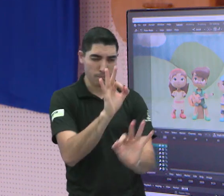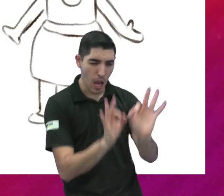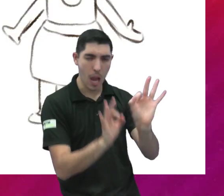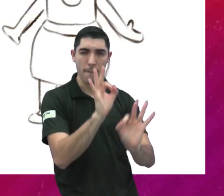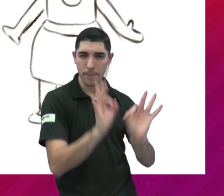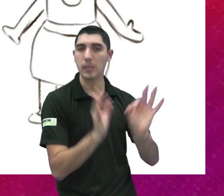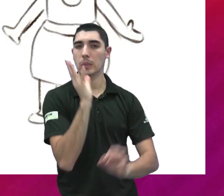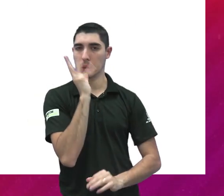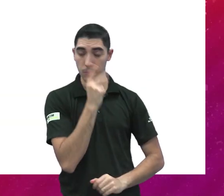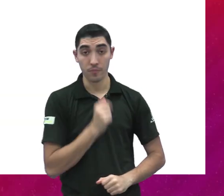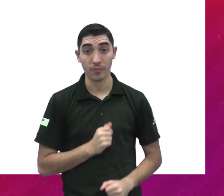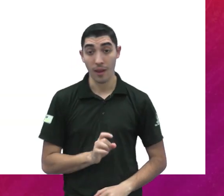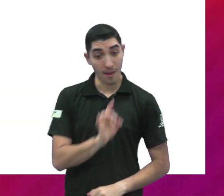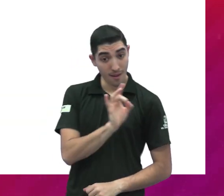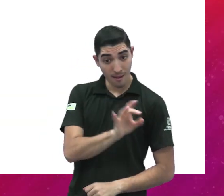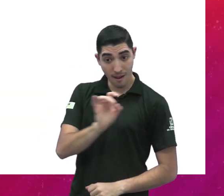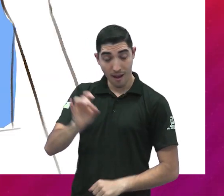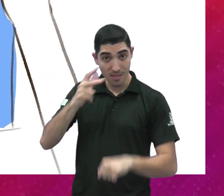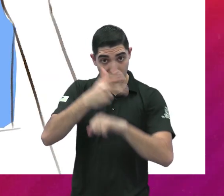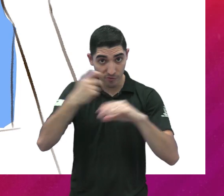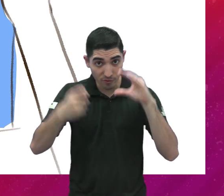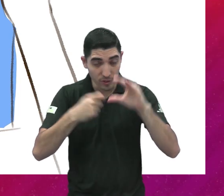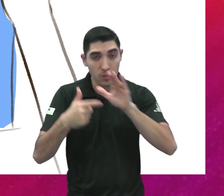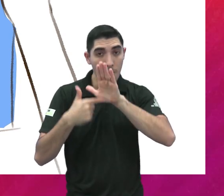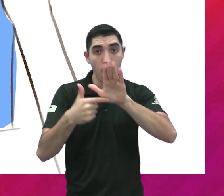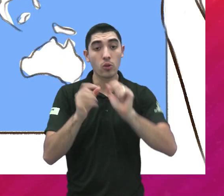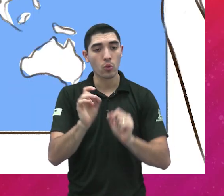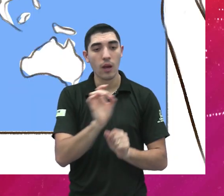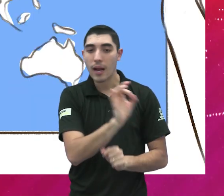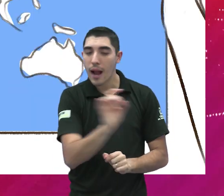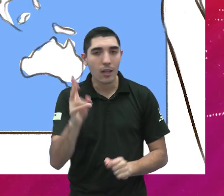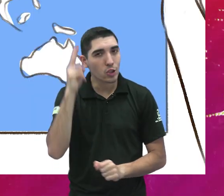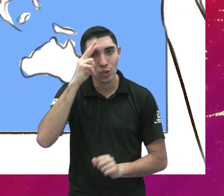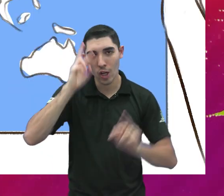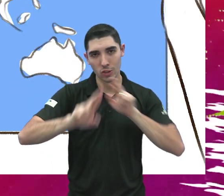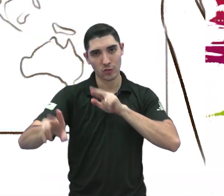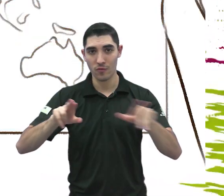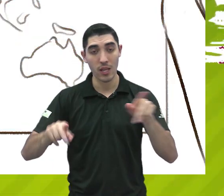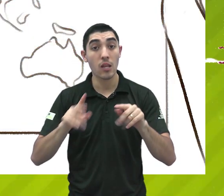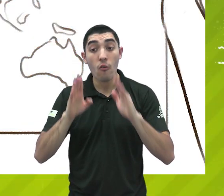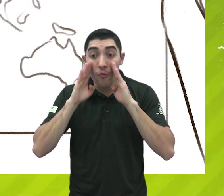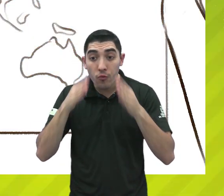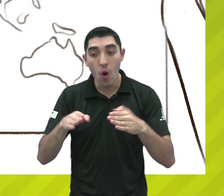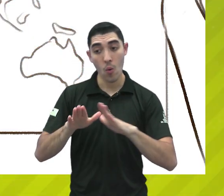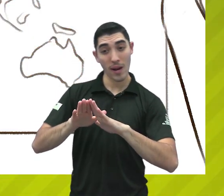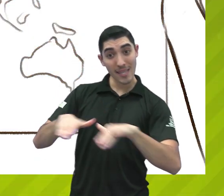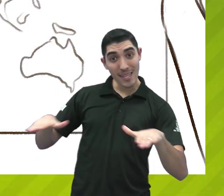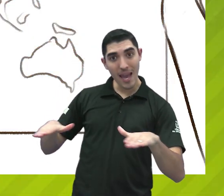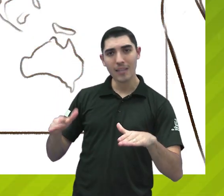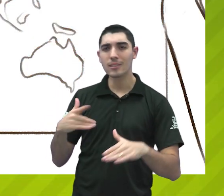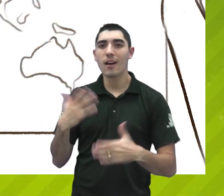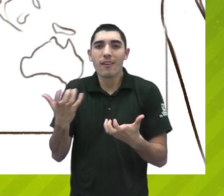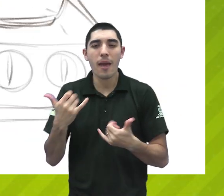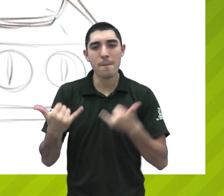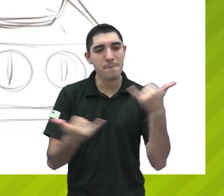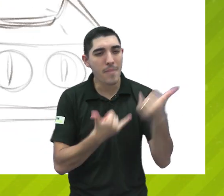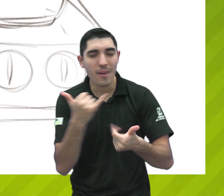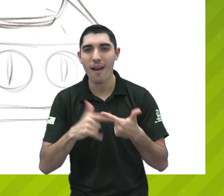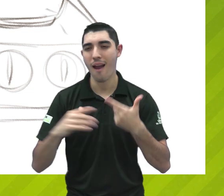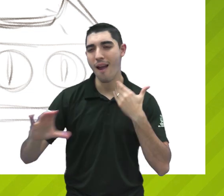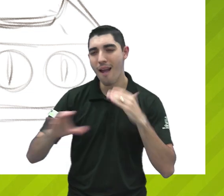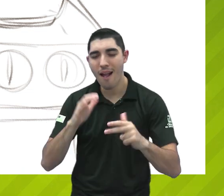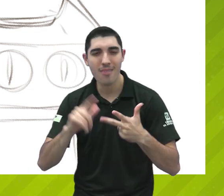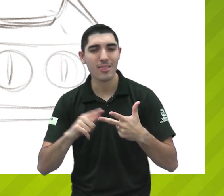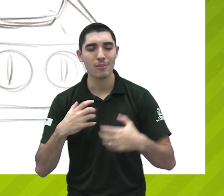assim, né. Cada videoclipe traz um universo próprio, convidando o público infantil para brincar, cantar